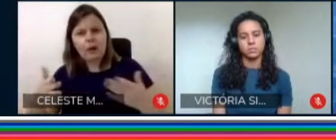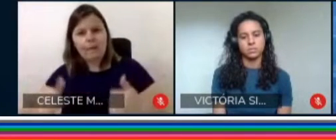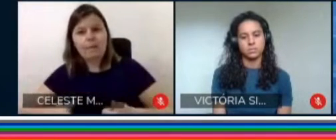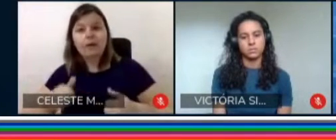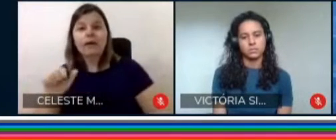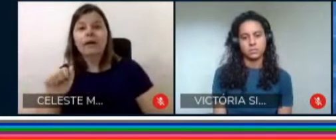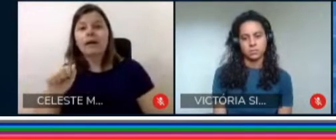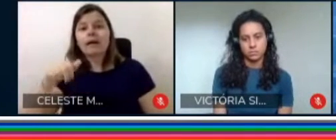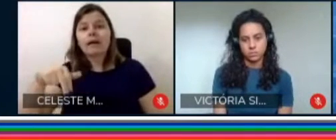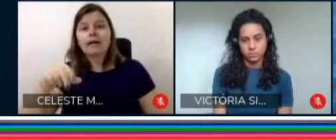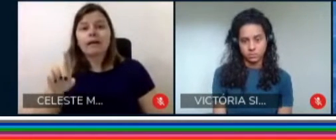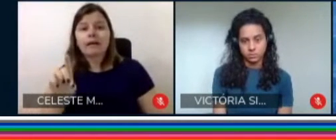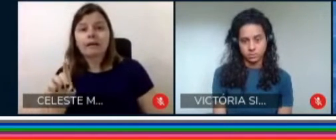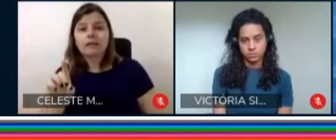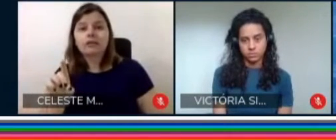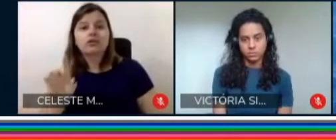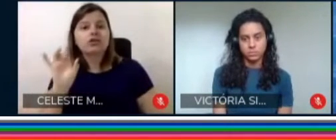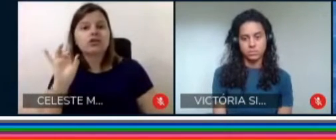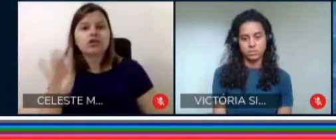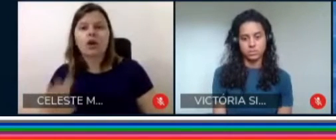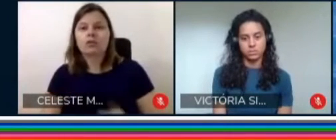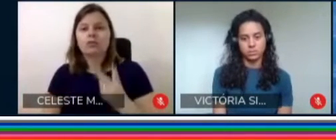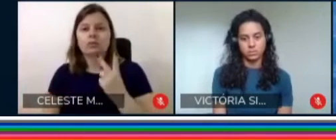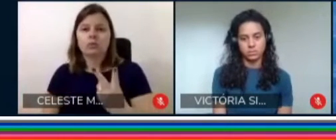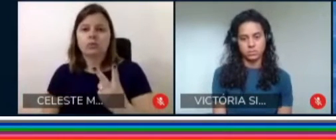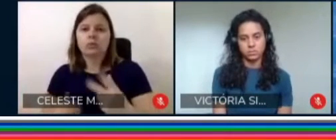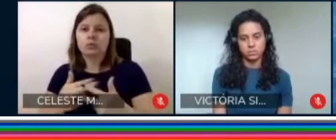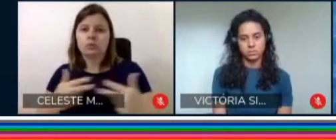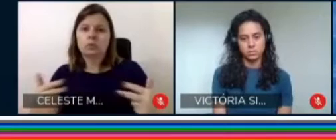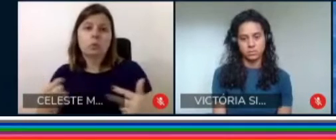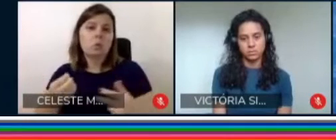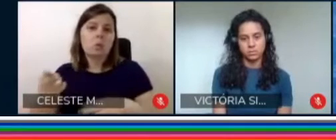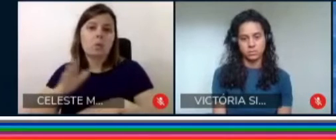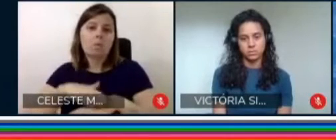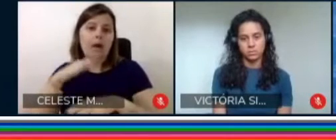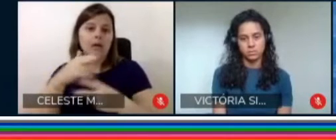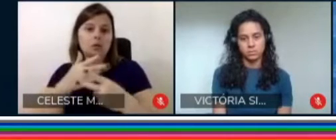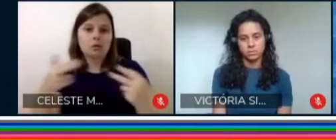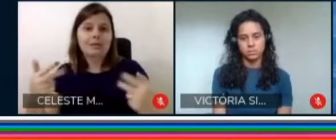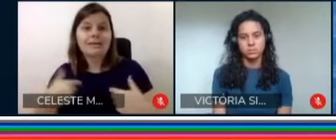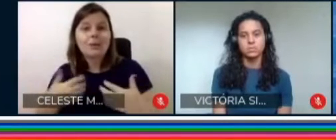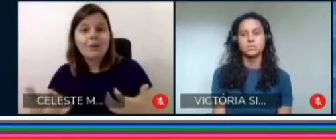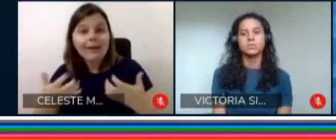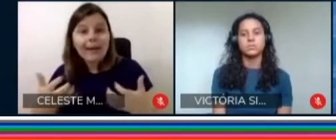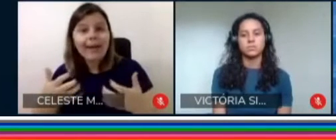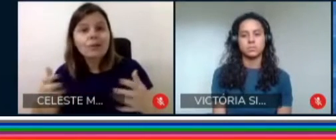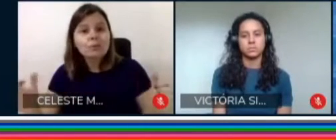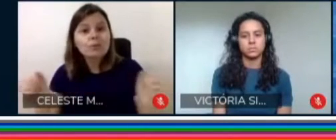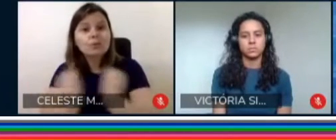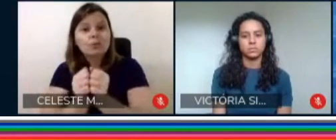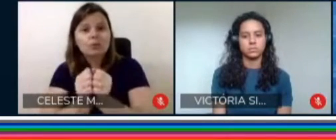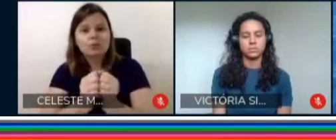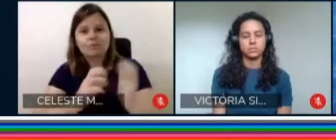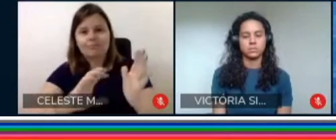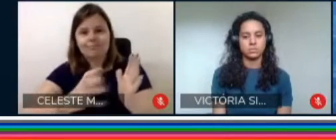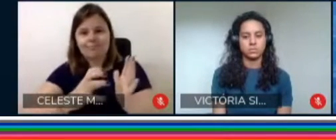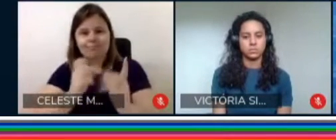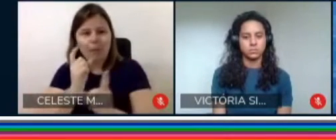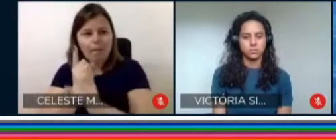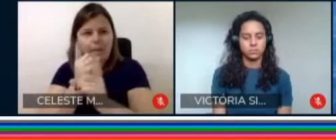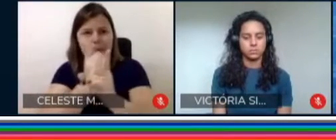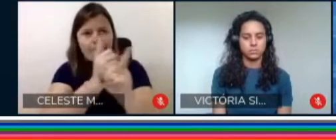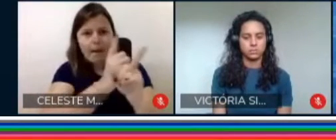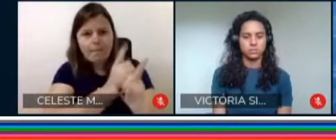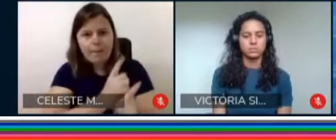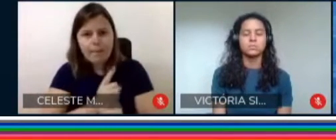END, ele restringe para duas ou mais coisas que eu faça questão de que estejam juntas na minha base, né? Então,